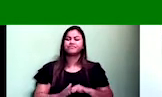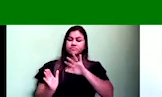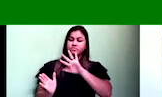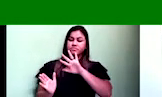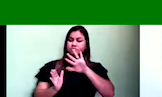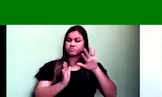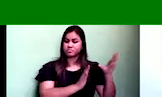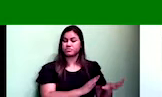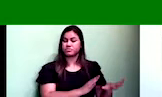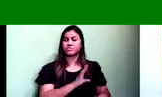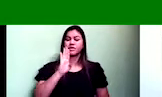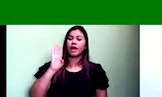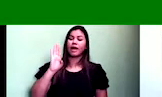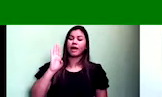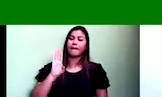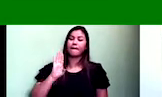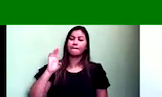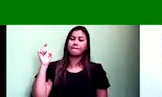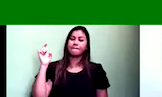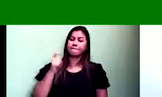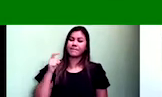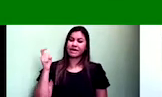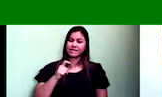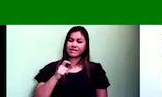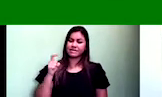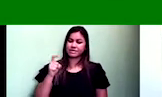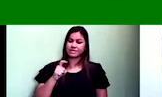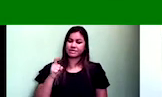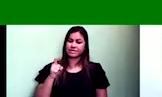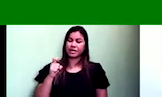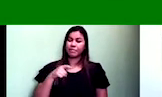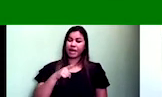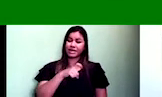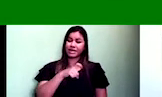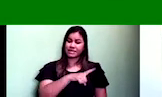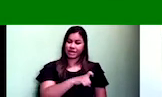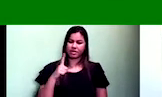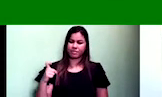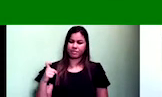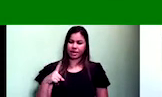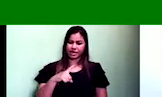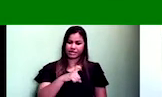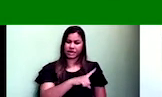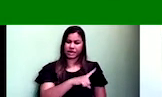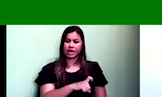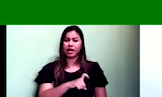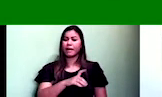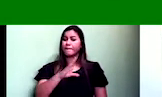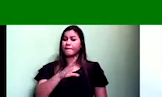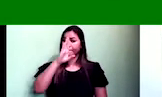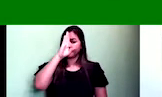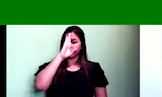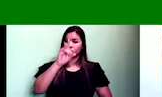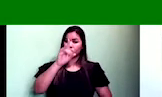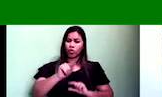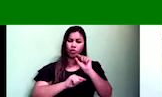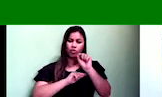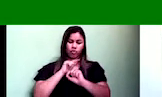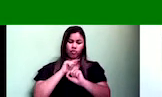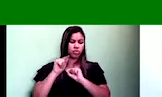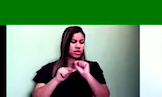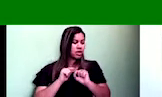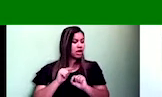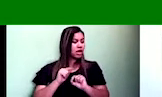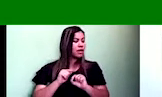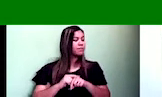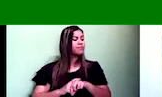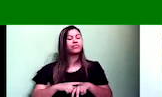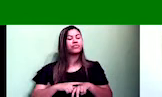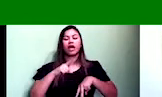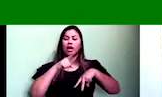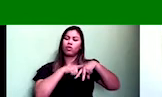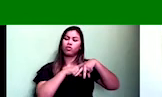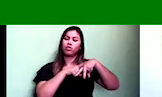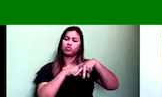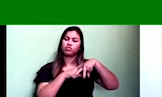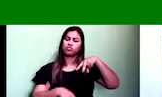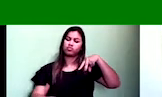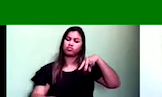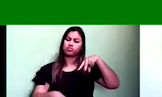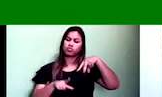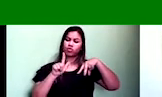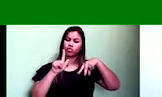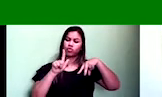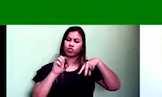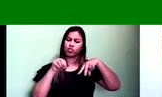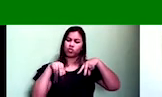principal, a Neisseria gonorreia, que é a gonorreia, que leva a uma uretrite, podendo levar até